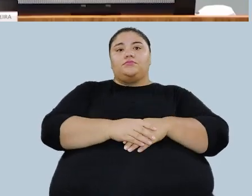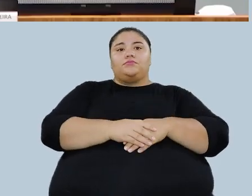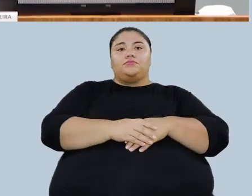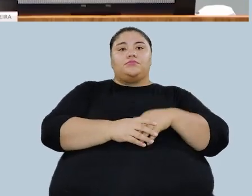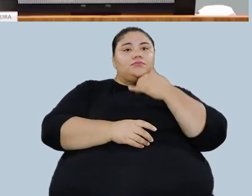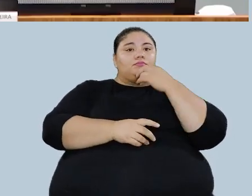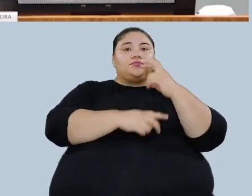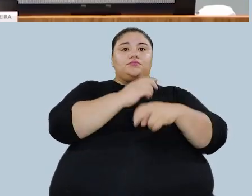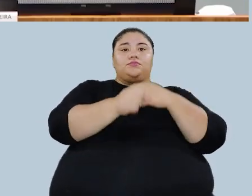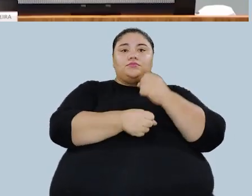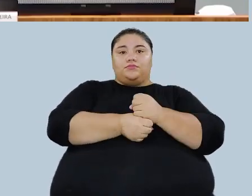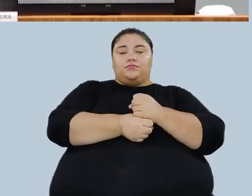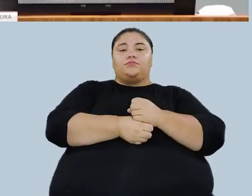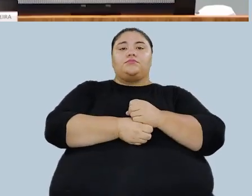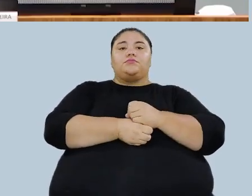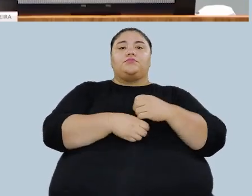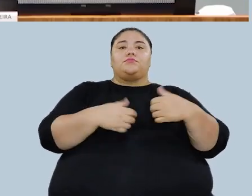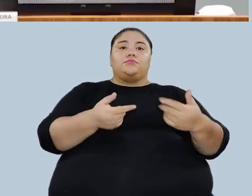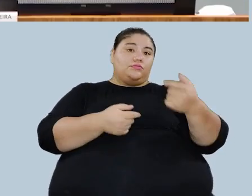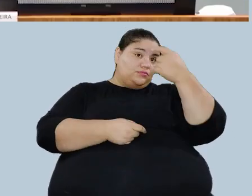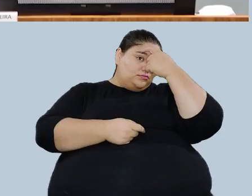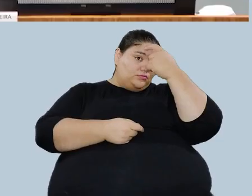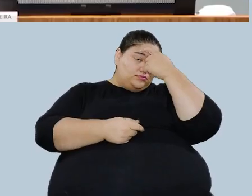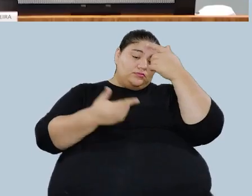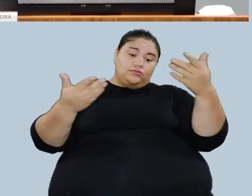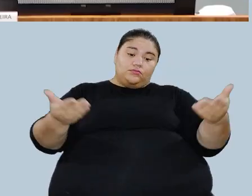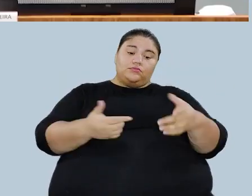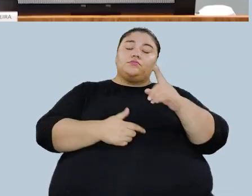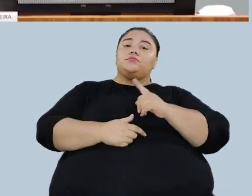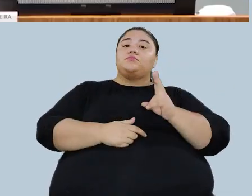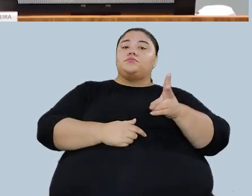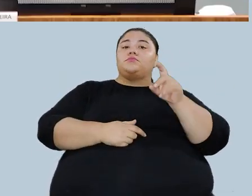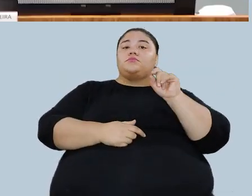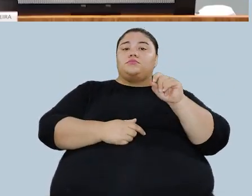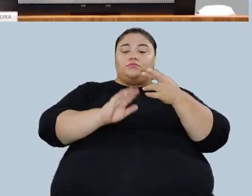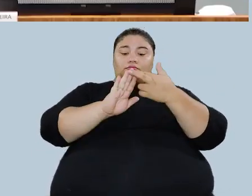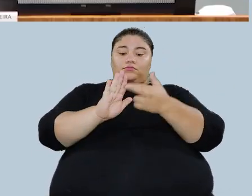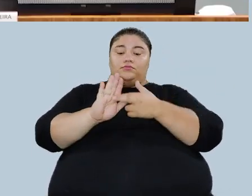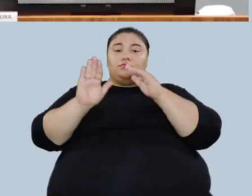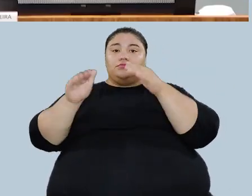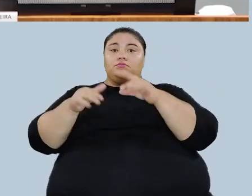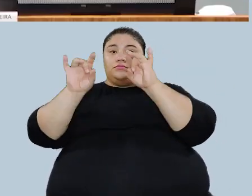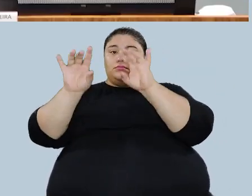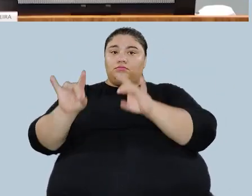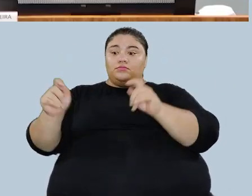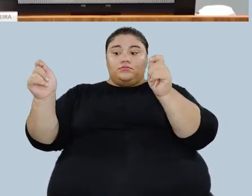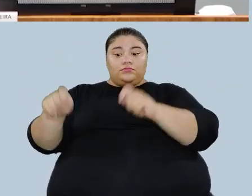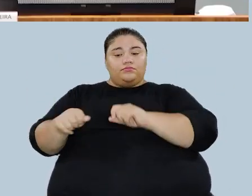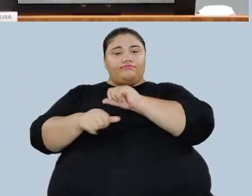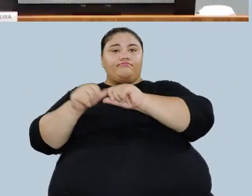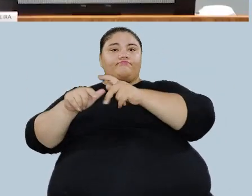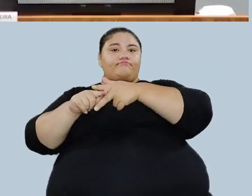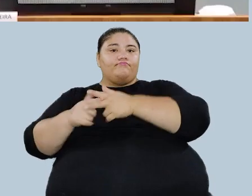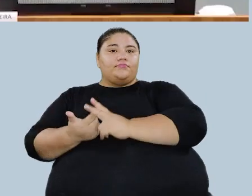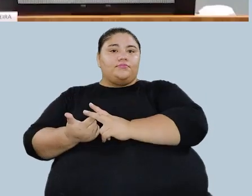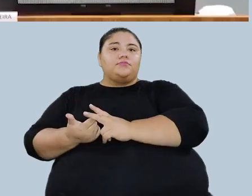Então, a lógica aqui é essa de ter sempre, nesses regimes especiais, a possibilidade de uma